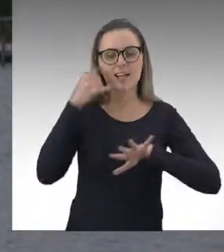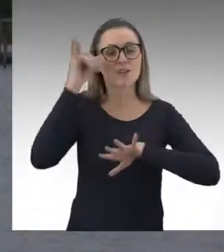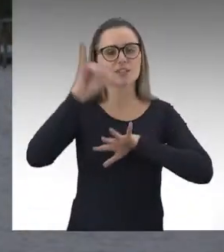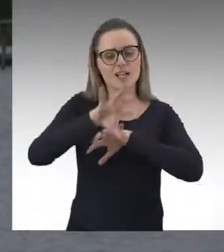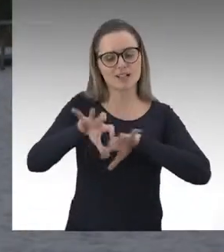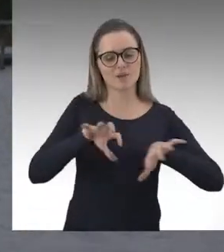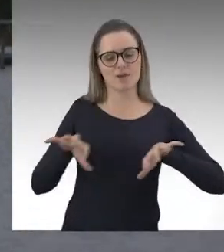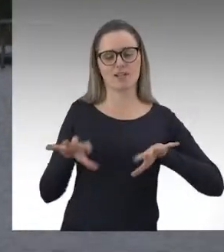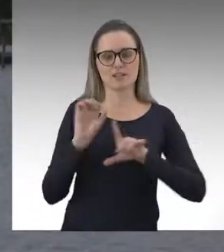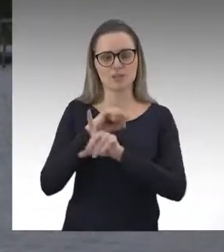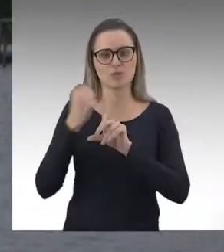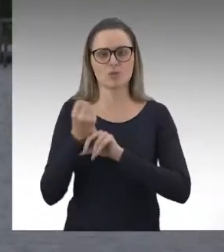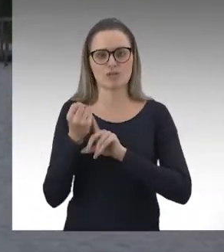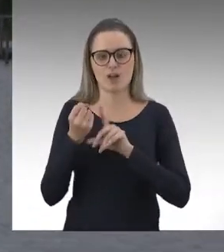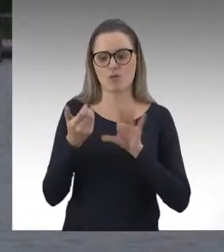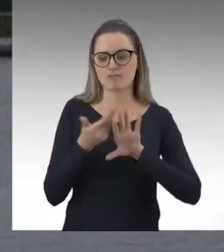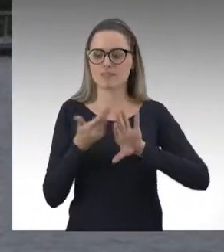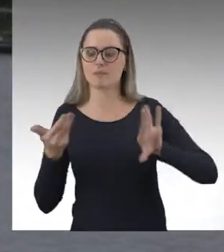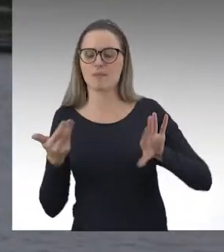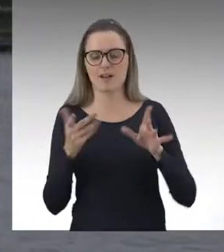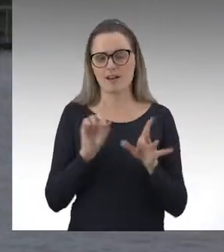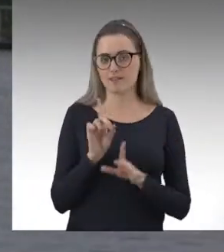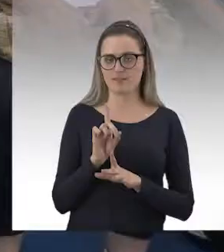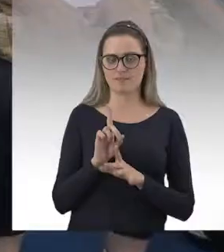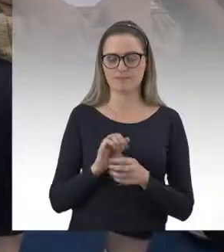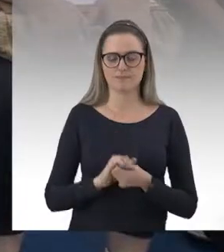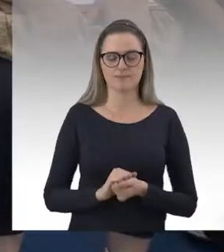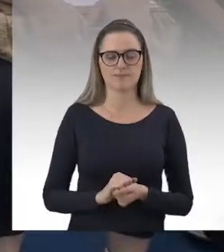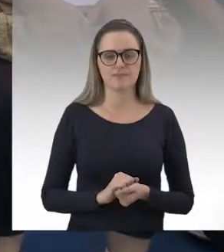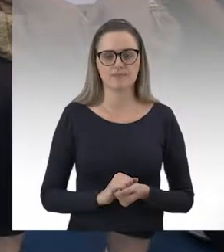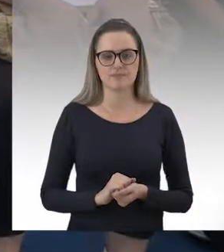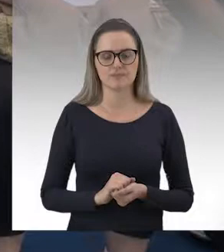De lá para cá e daqui para lá, né?